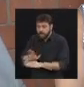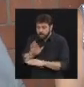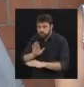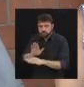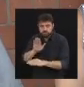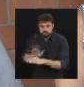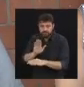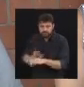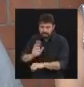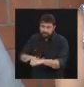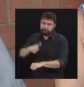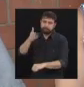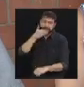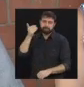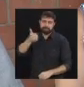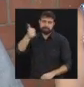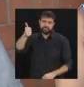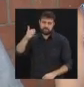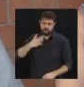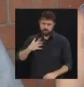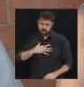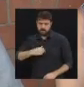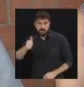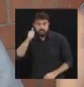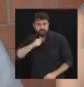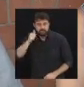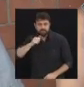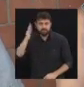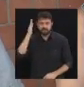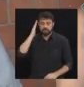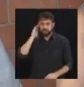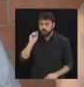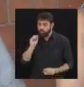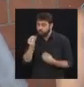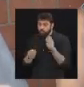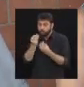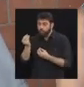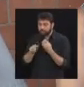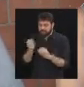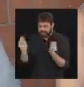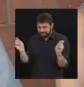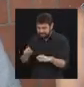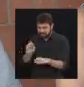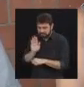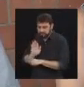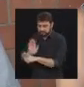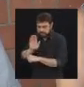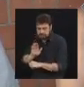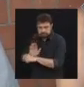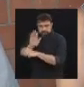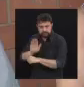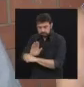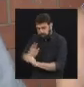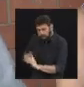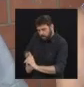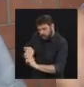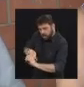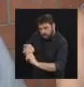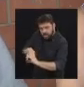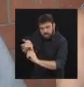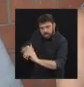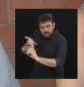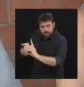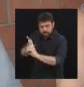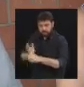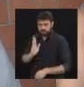ajudar mais a Amanda, né? No sentido de saber o que mais poderíamos proporcionar a ela, né? Além daquilo que já